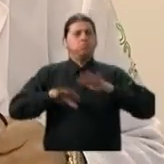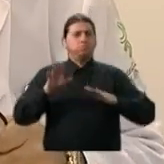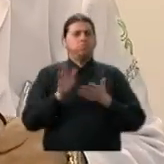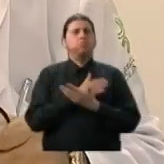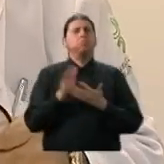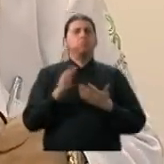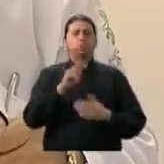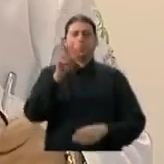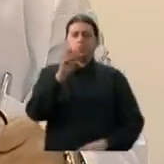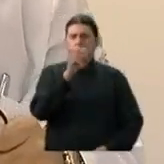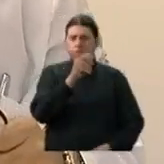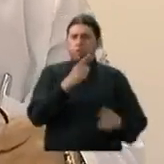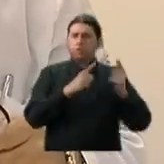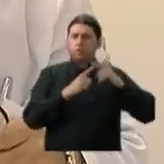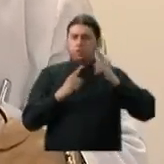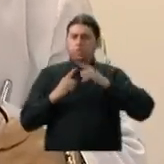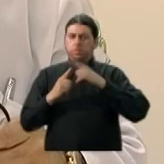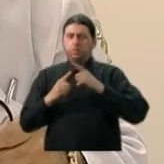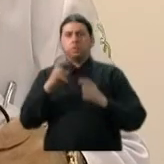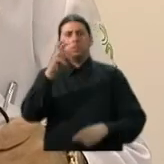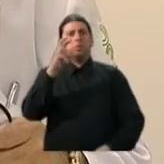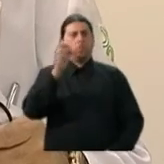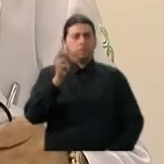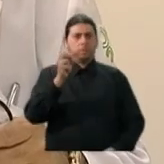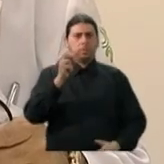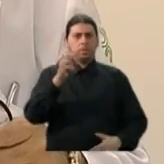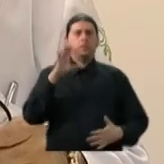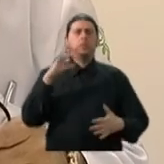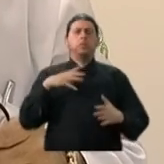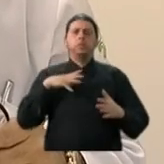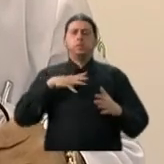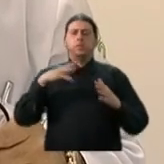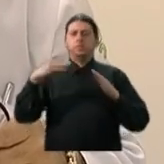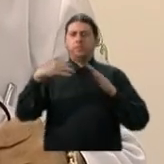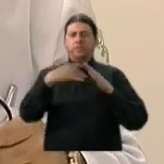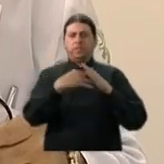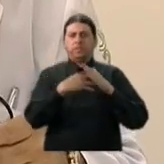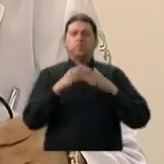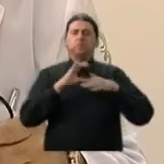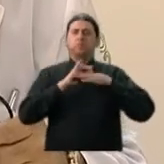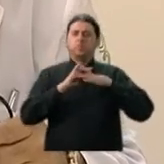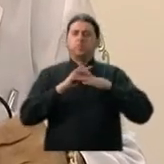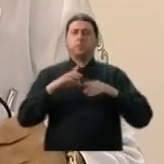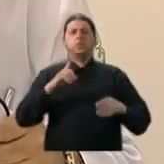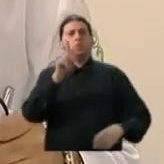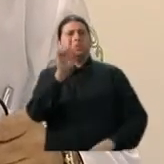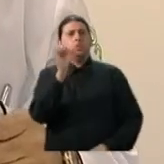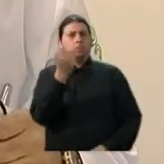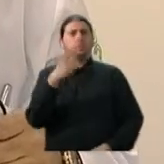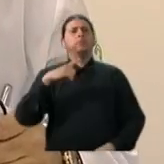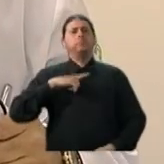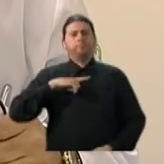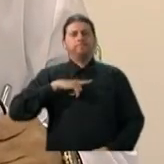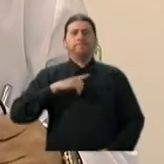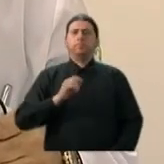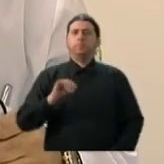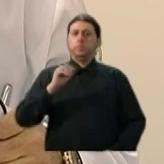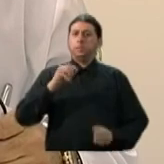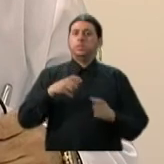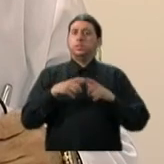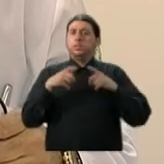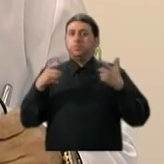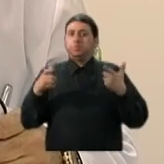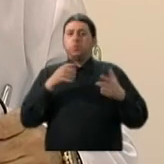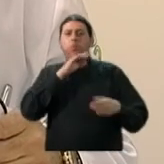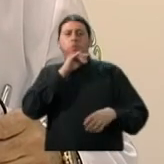tipos, 50 infectam o trato genital. E desses 18 tem potencial para malignizar. Desses 18,